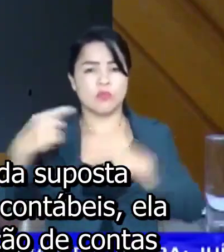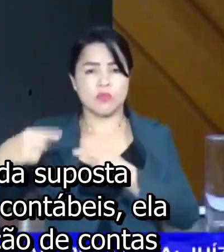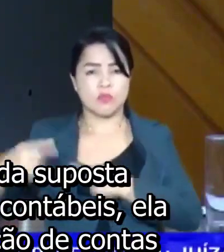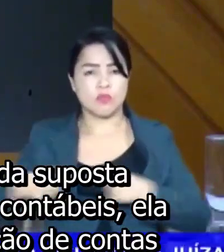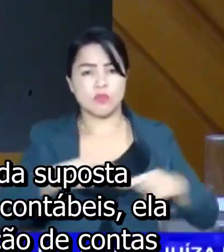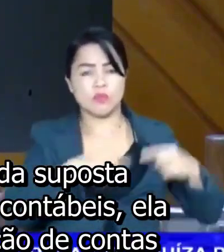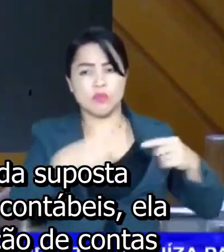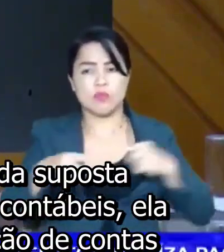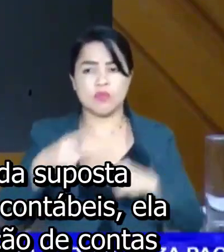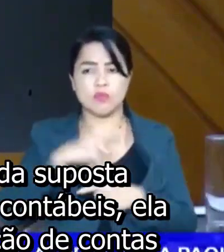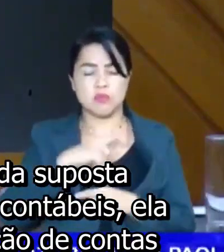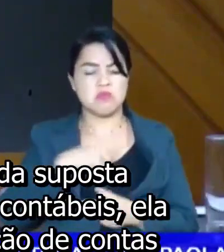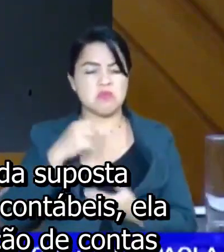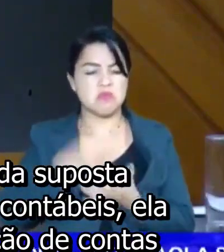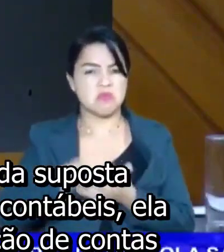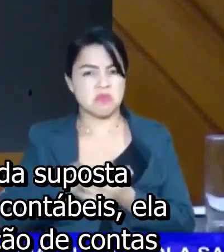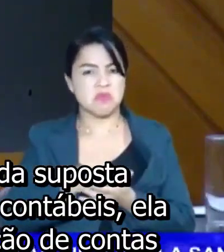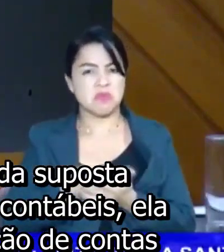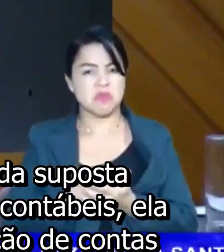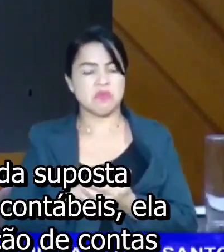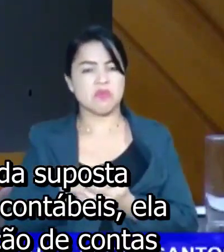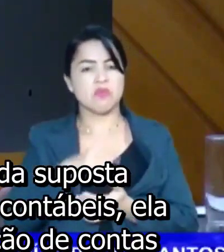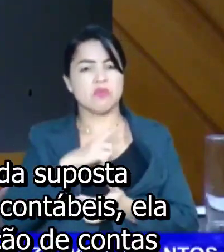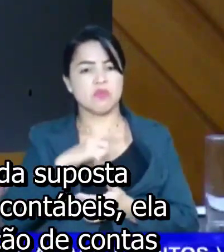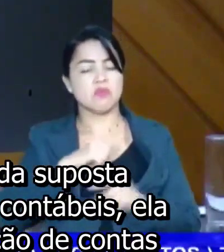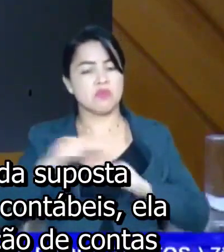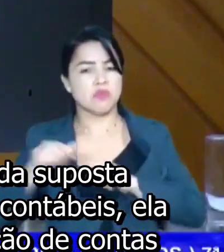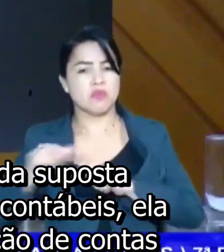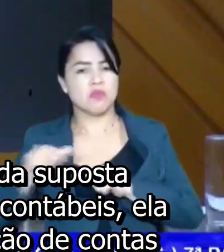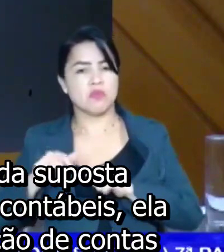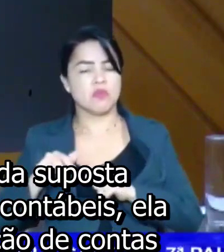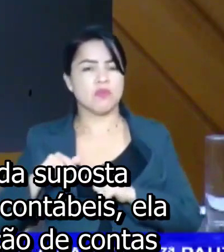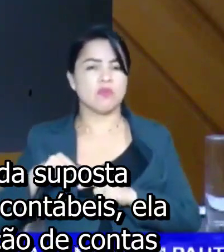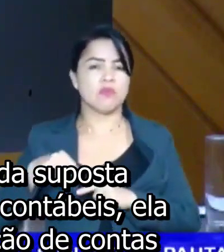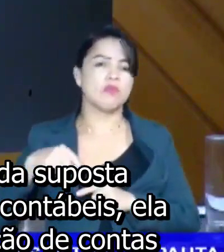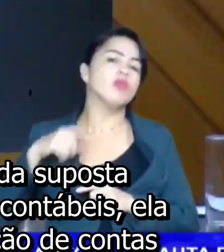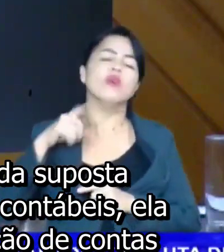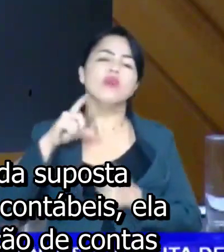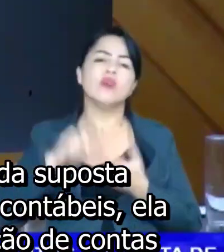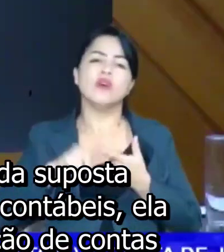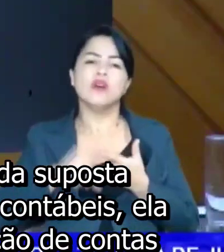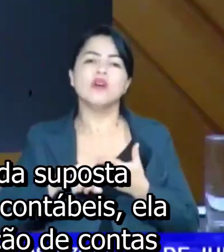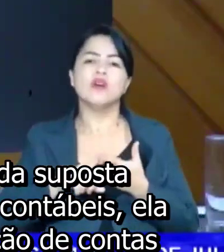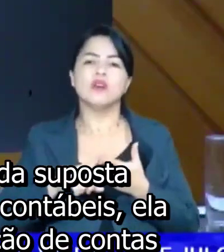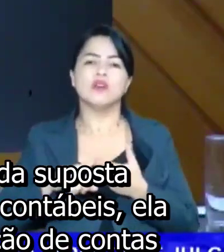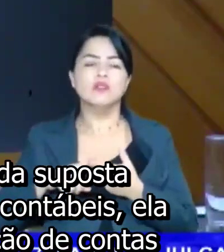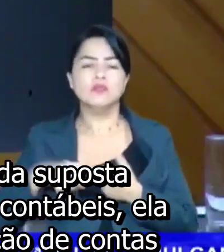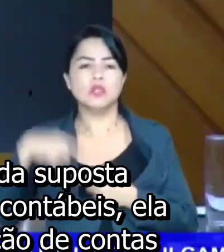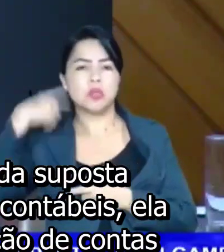da suposta abusividade no valor dispendido com serviços jurídicos,